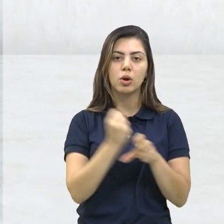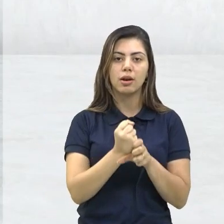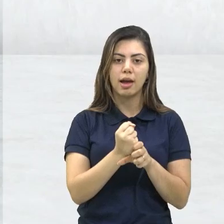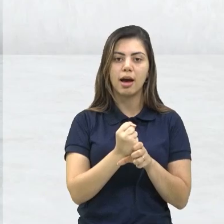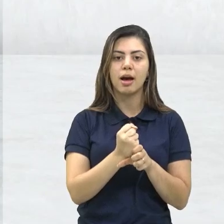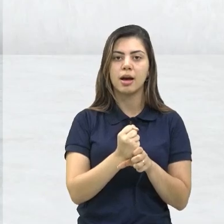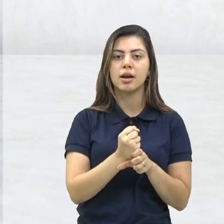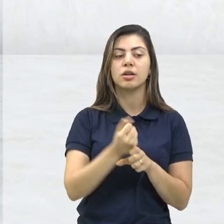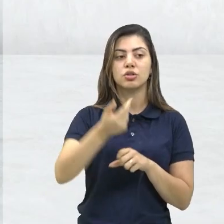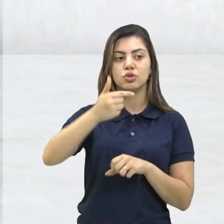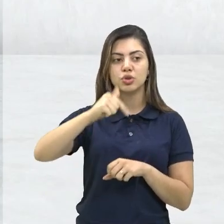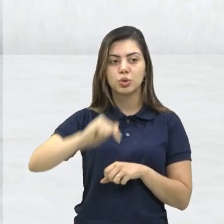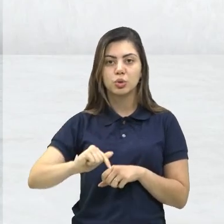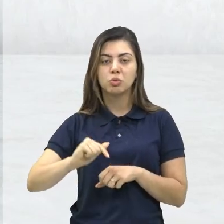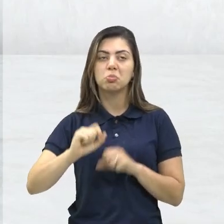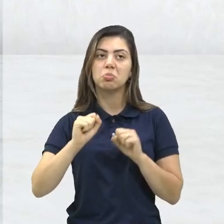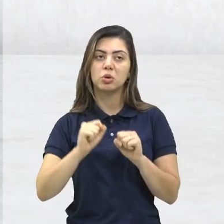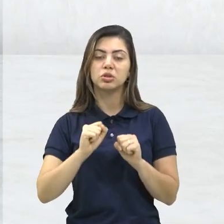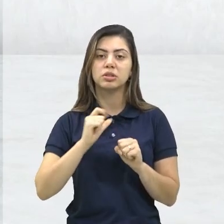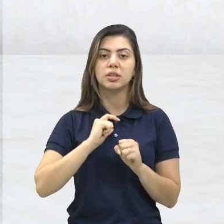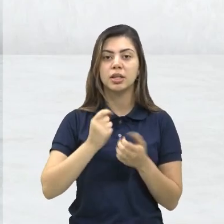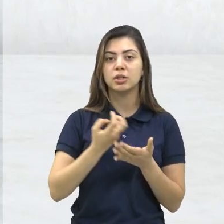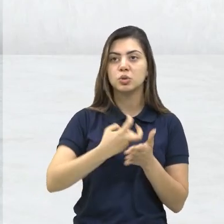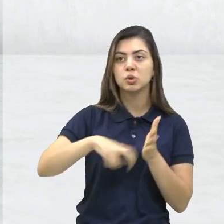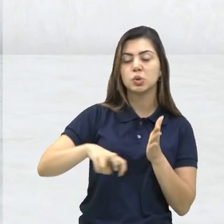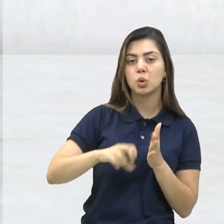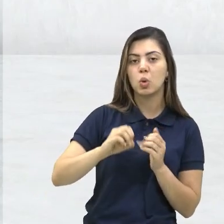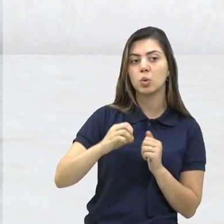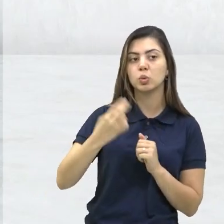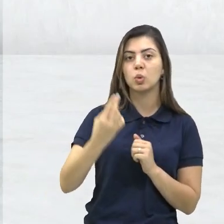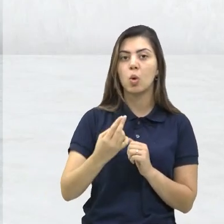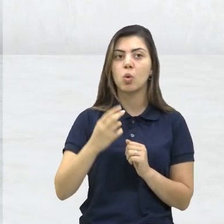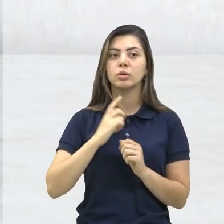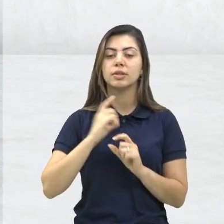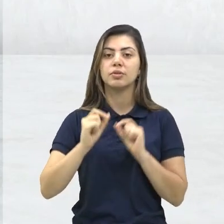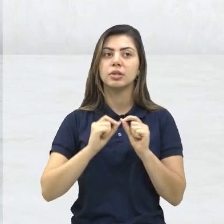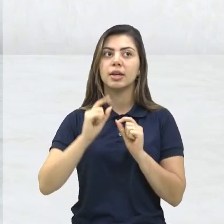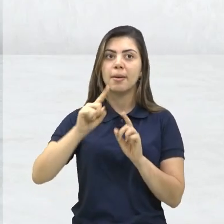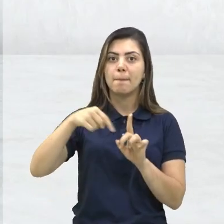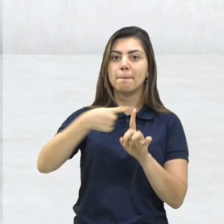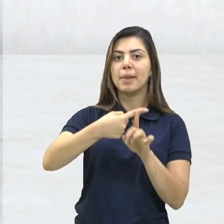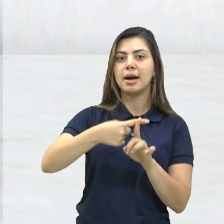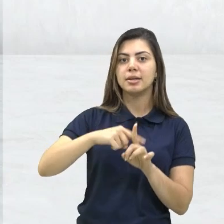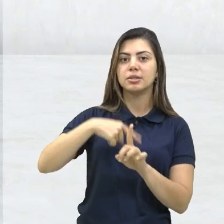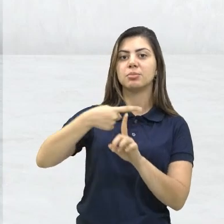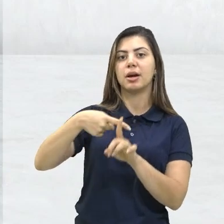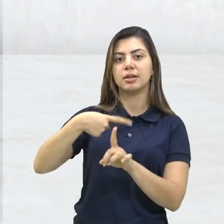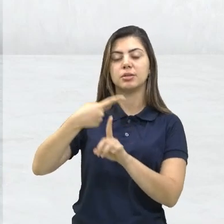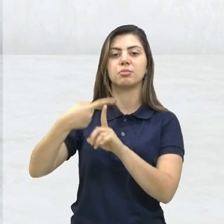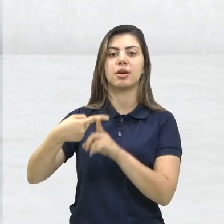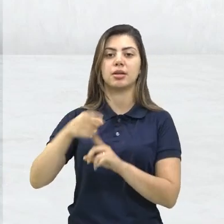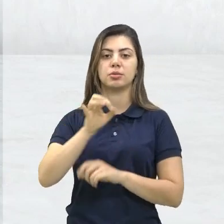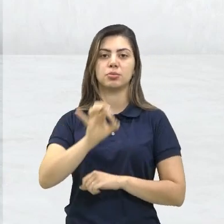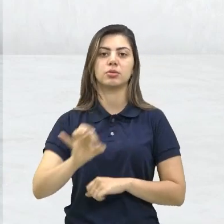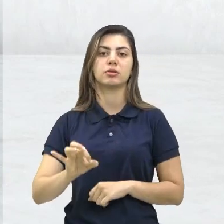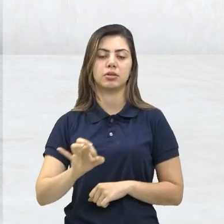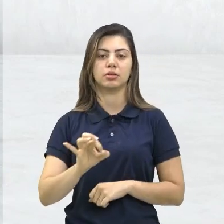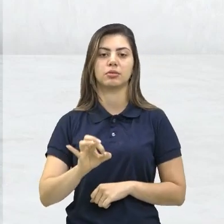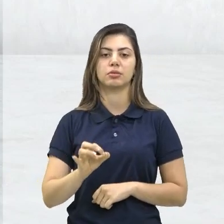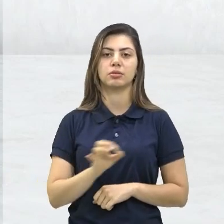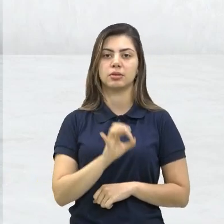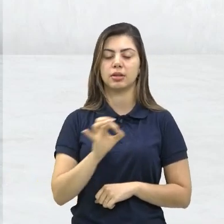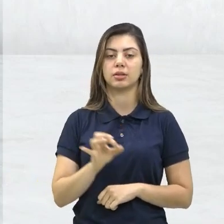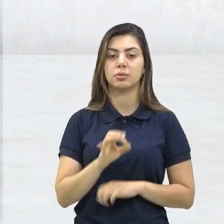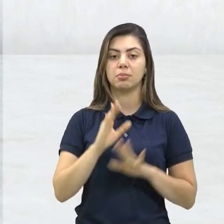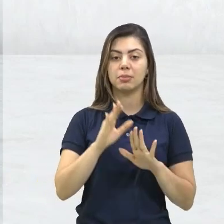mais aumentos ou descontos percentuais seguidos, um após o outro, certo? Sobre um valor, sempre